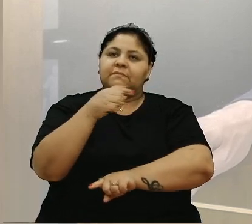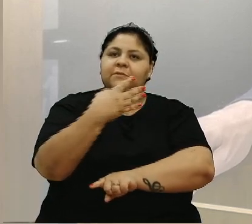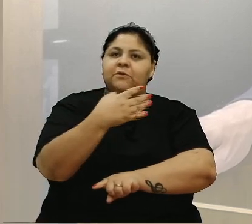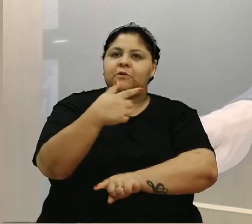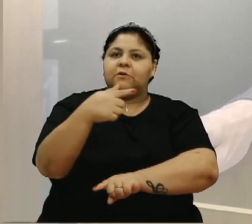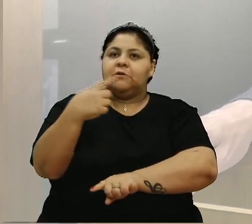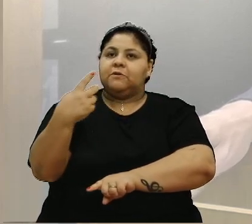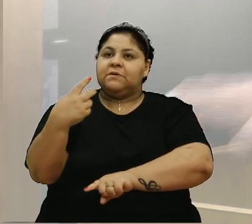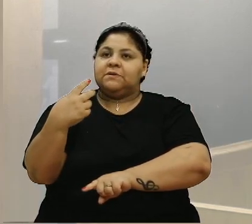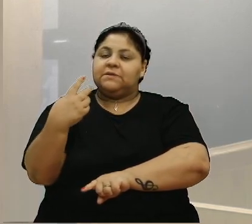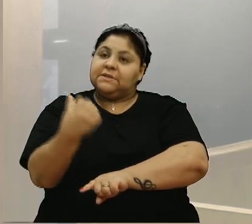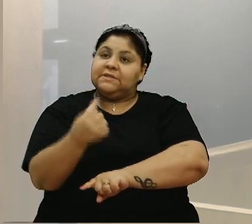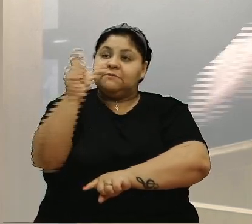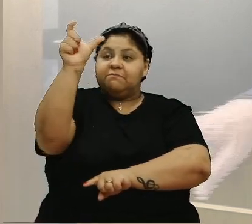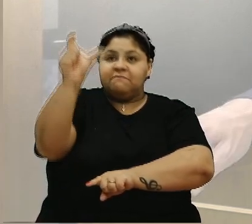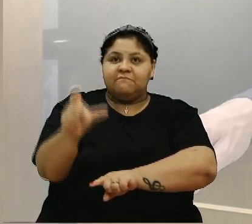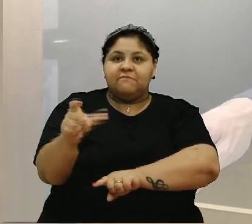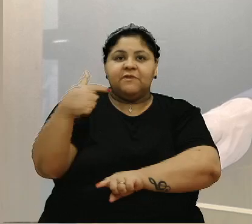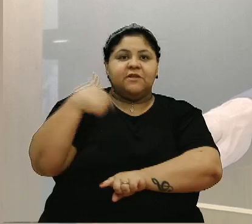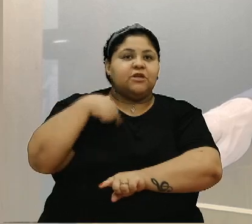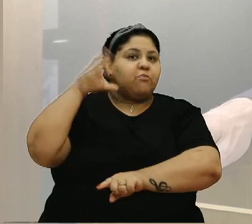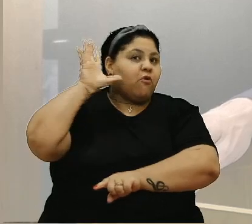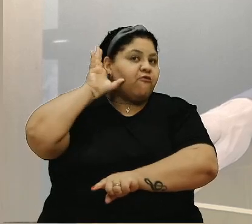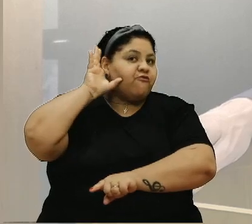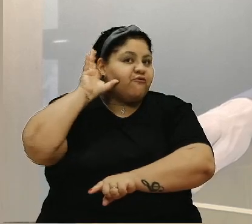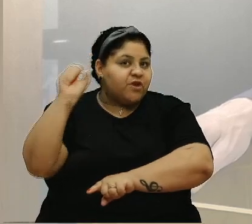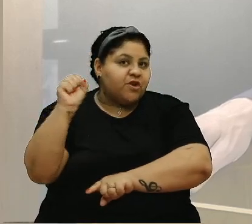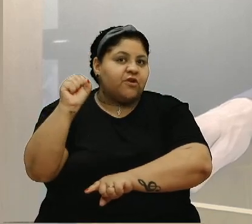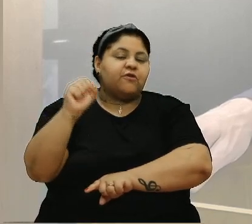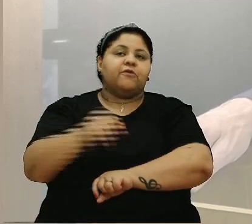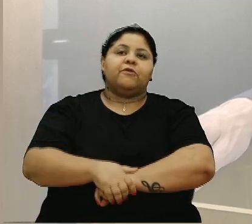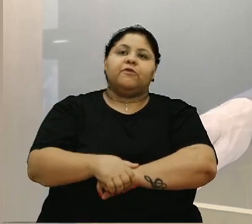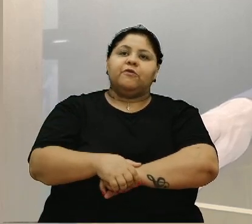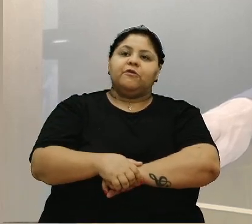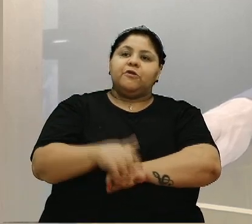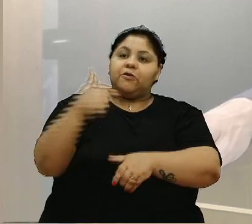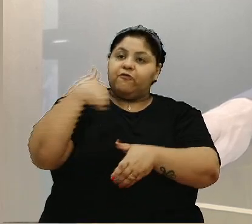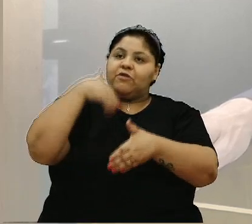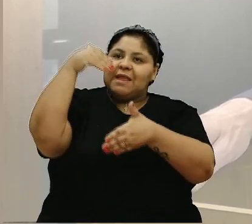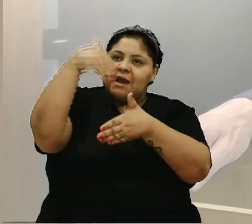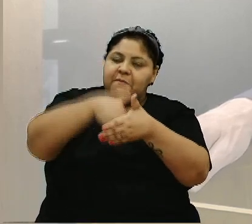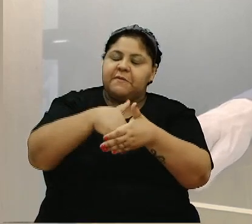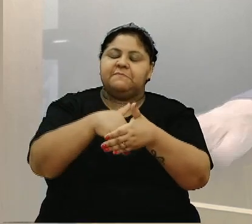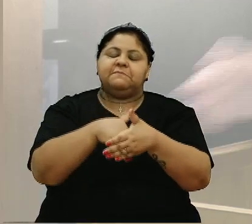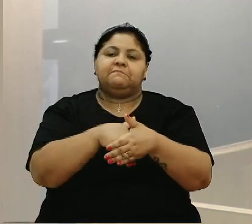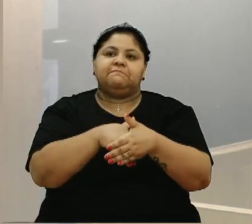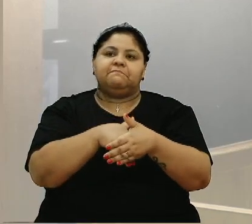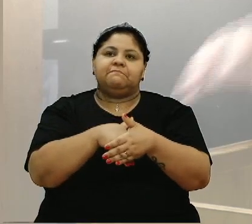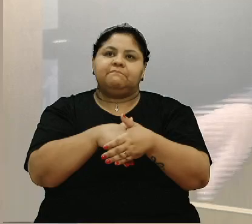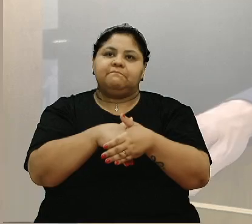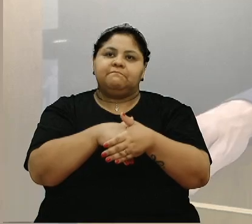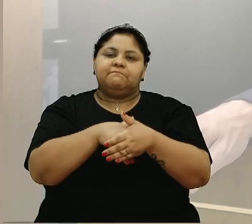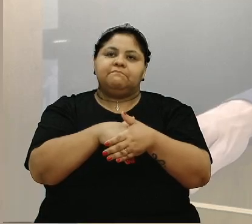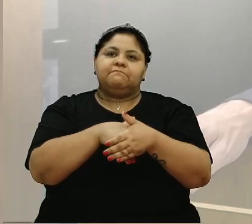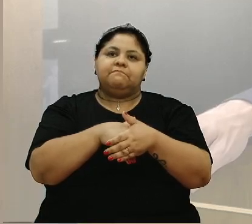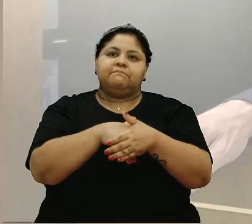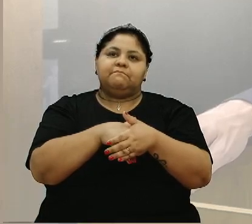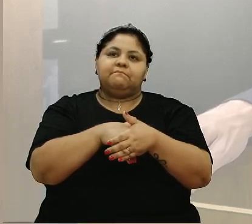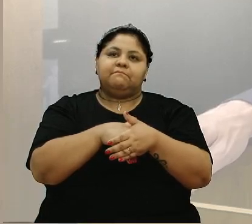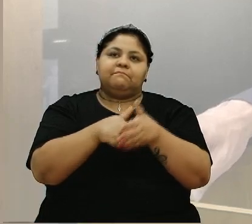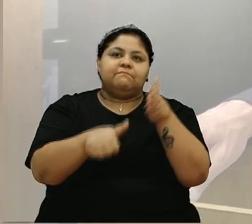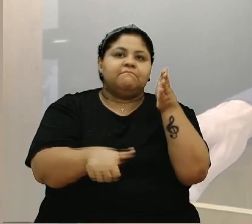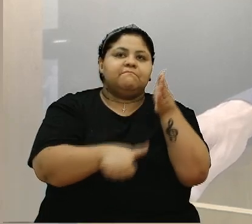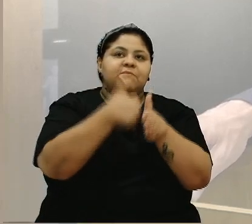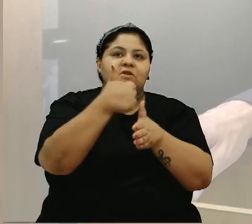110.476 caxienses que me ouviram e que deram voto de confiança e que me encheram me melhoraram